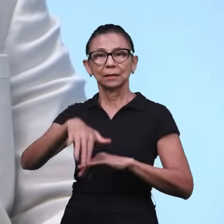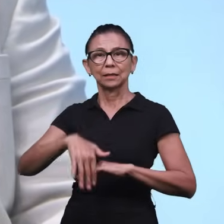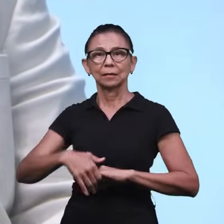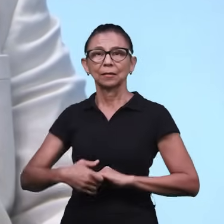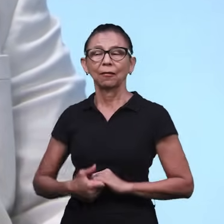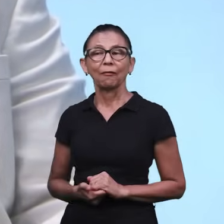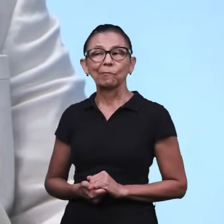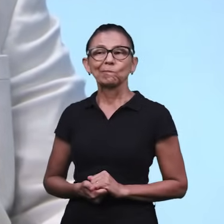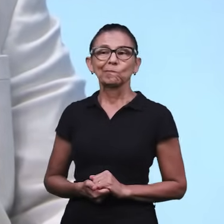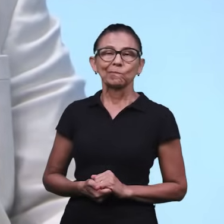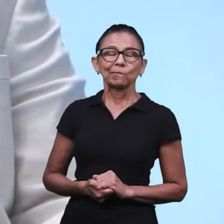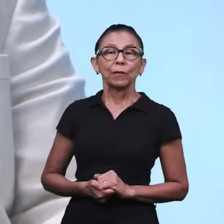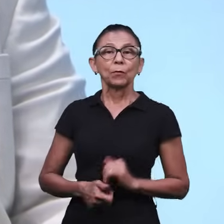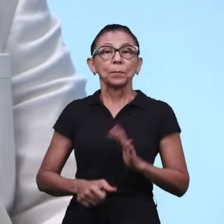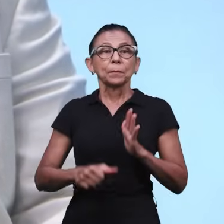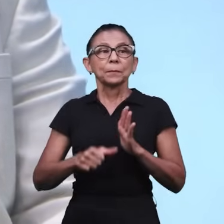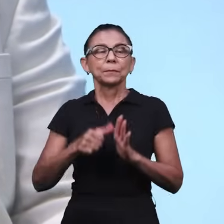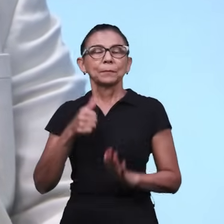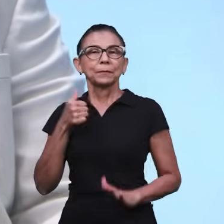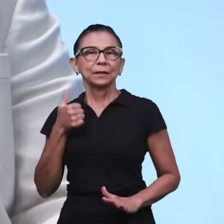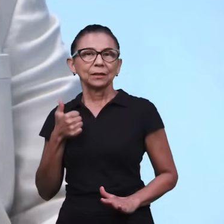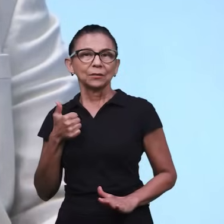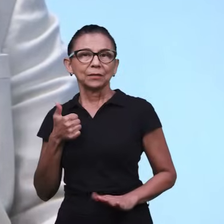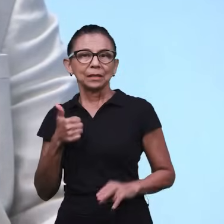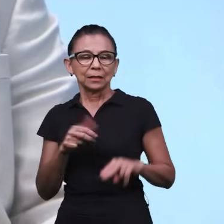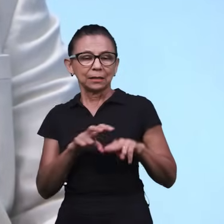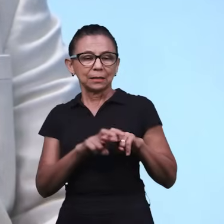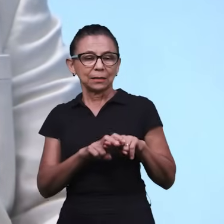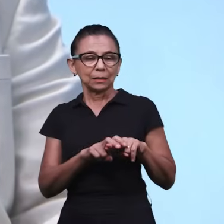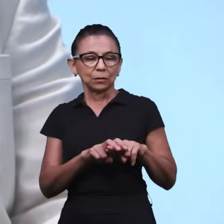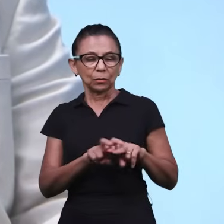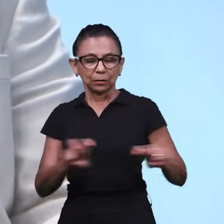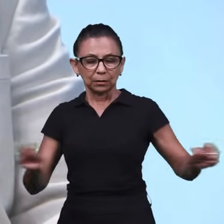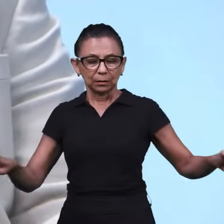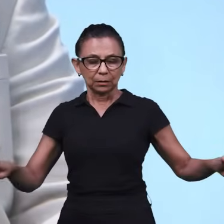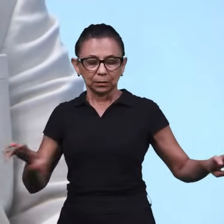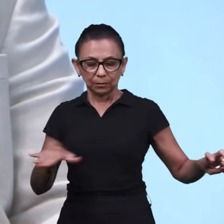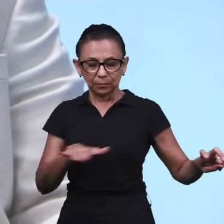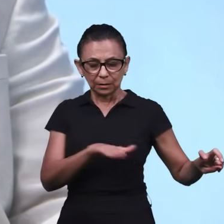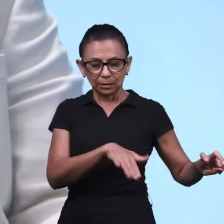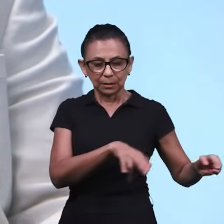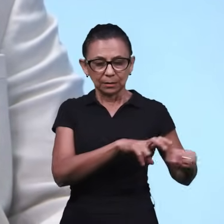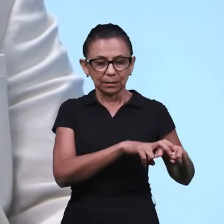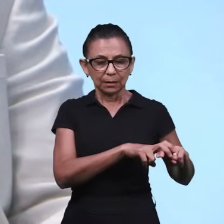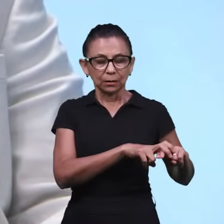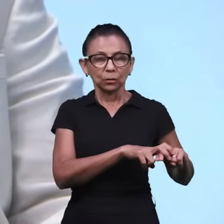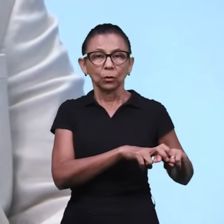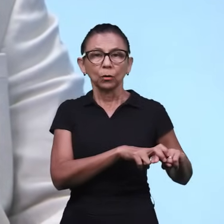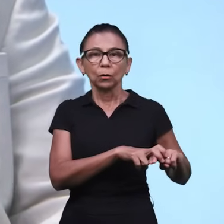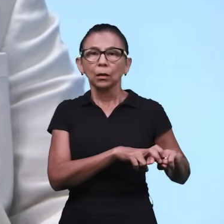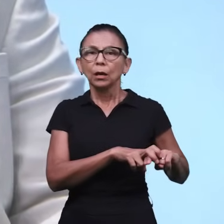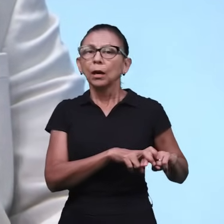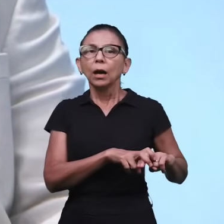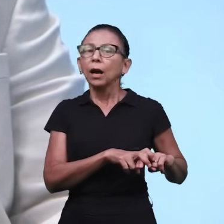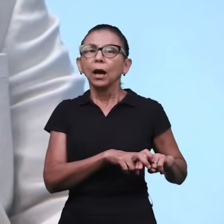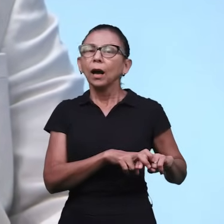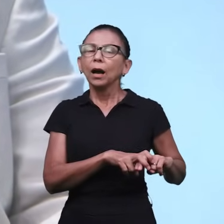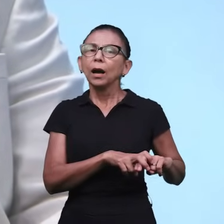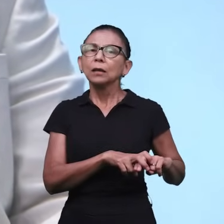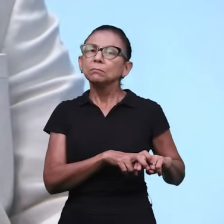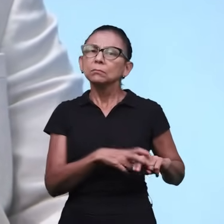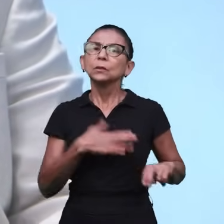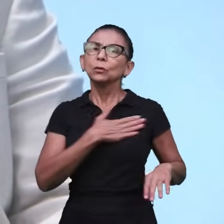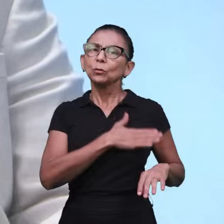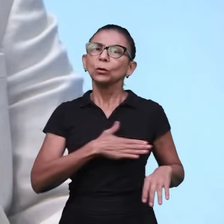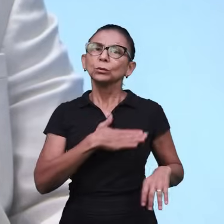que ele sentou com as crianças. E daquele momento em diante que ele sentou com as crianças no seminário, ele não quis mais sair dali. Ele criou um